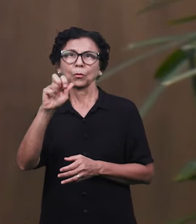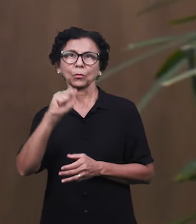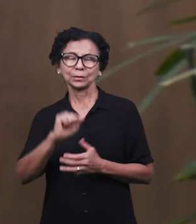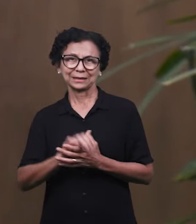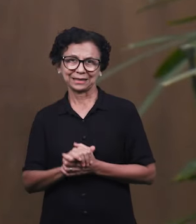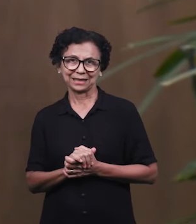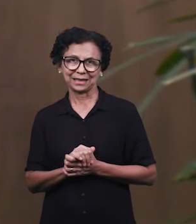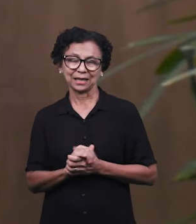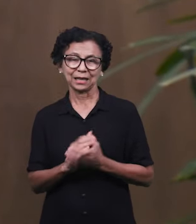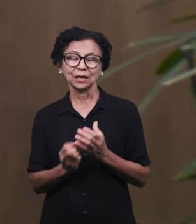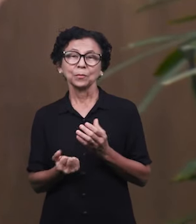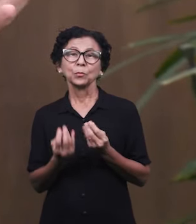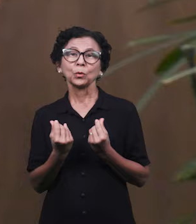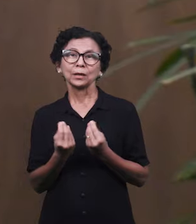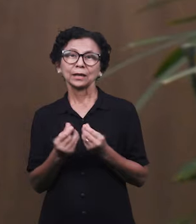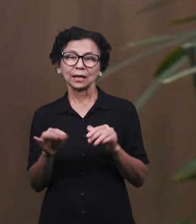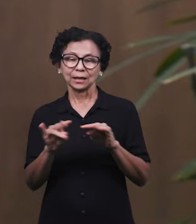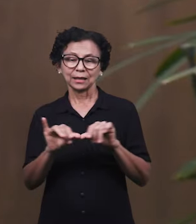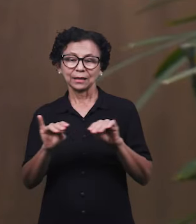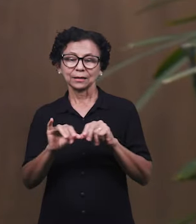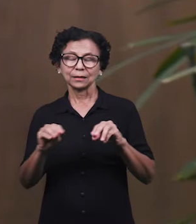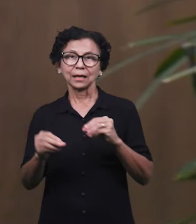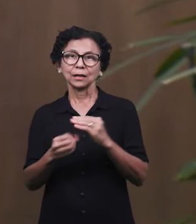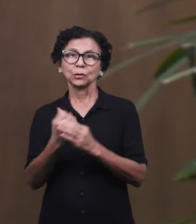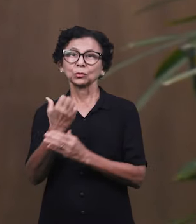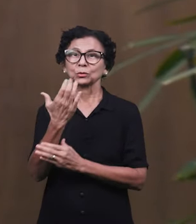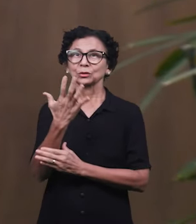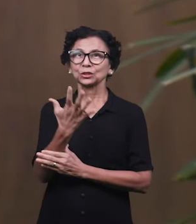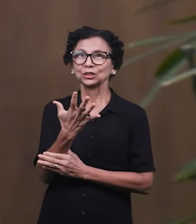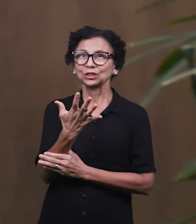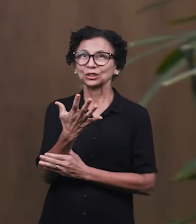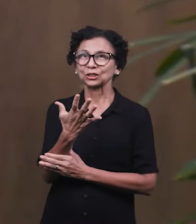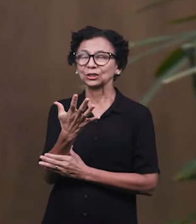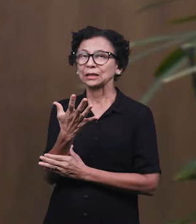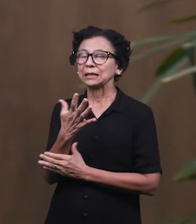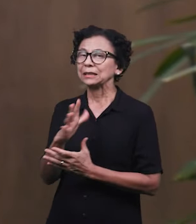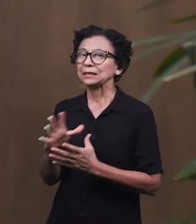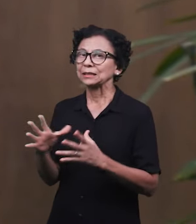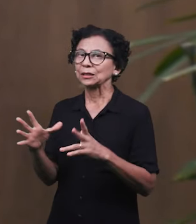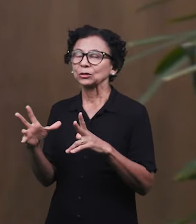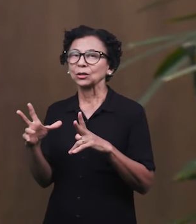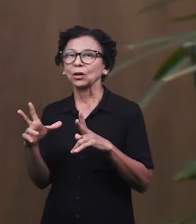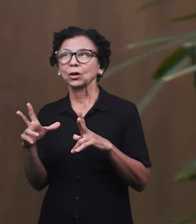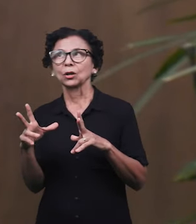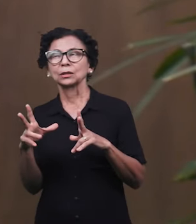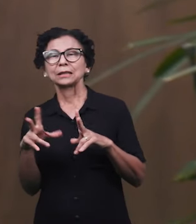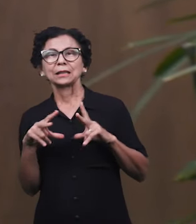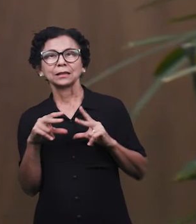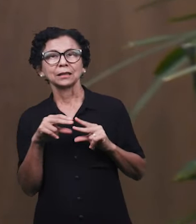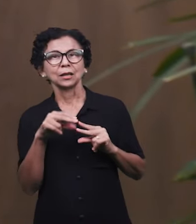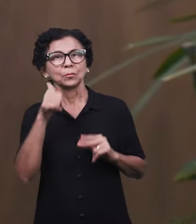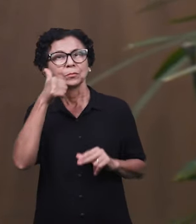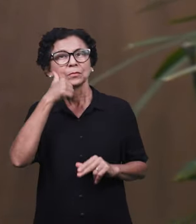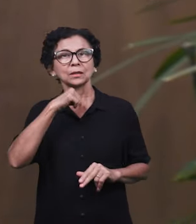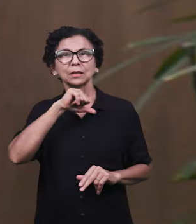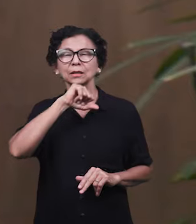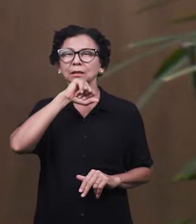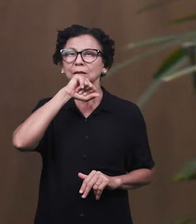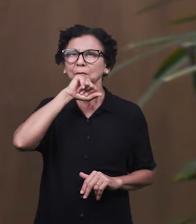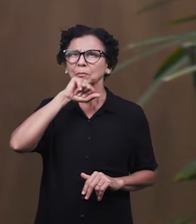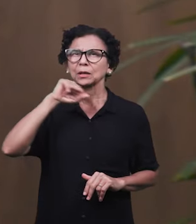mãe. Muito raramente vai aparecer alguém que tenha um fragmento de DNA mitocondrial do pai, mas é uma coisa muito